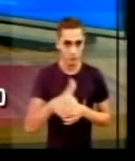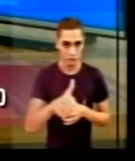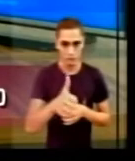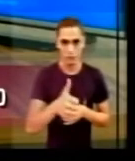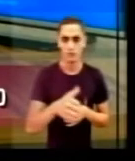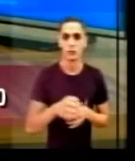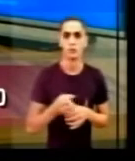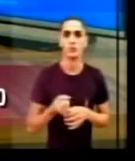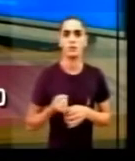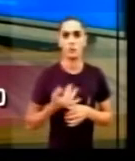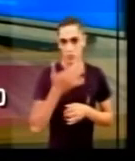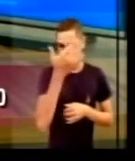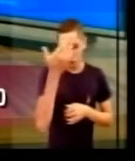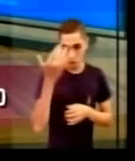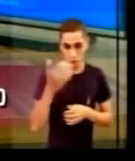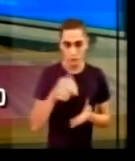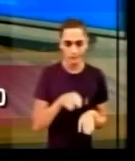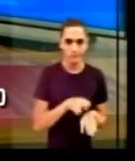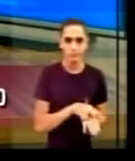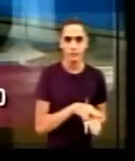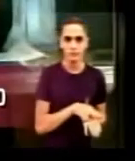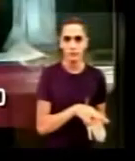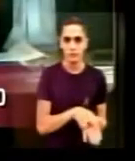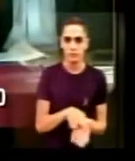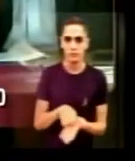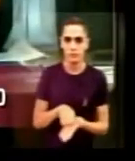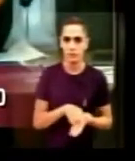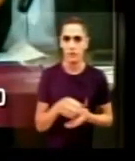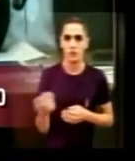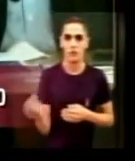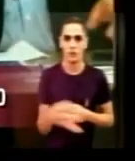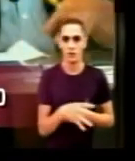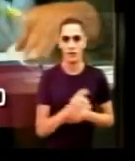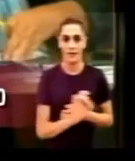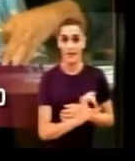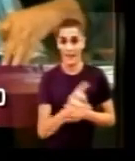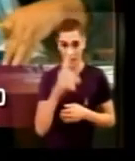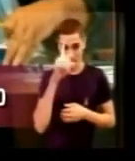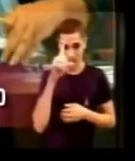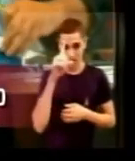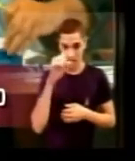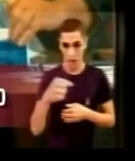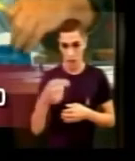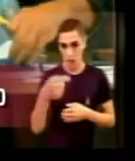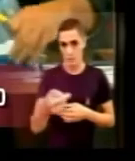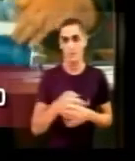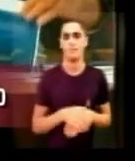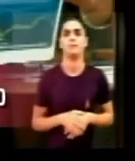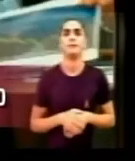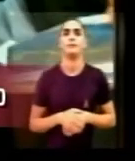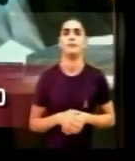aguda grave de internados novos por dia. Próximo.